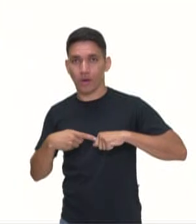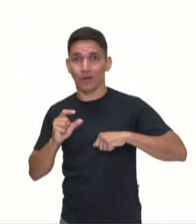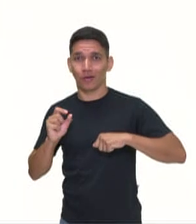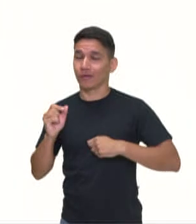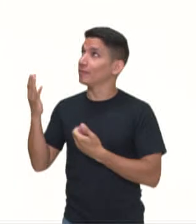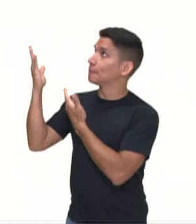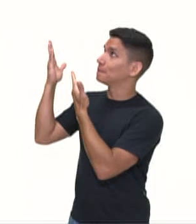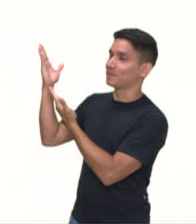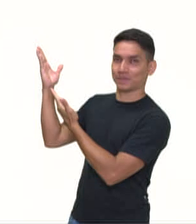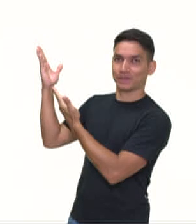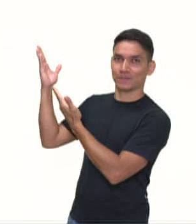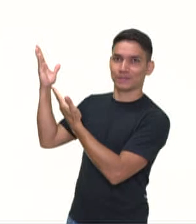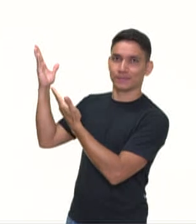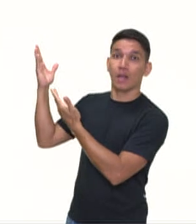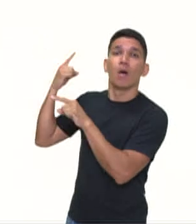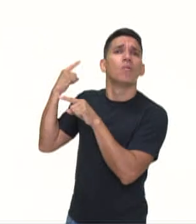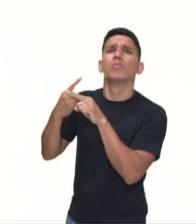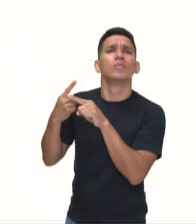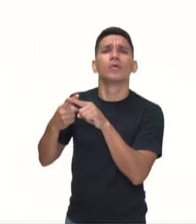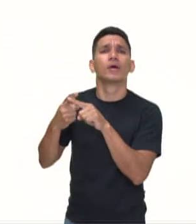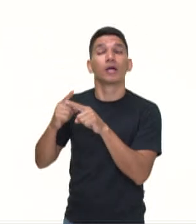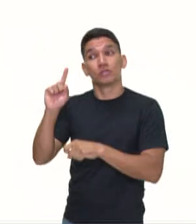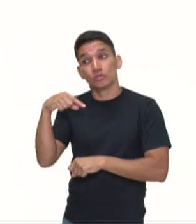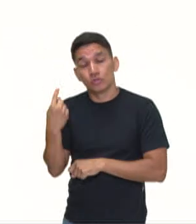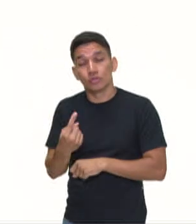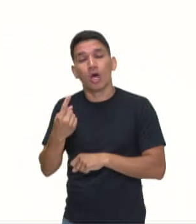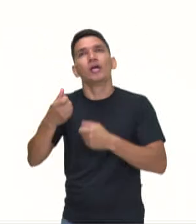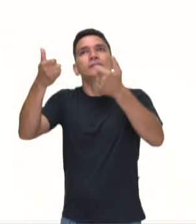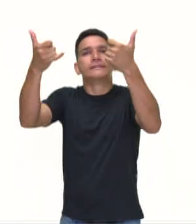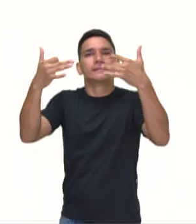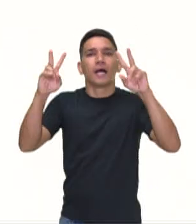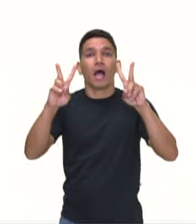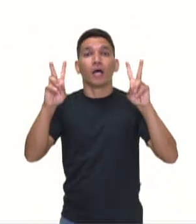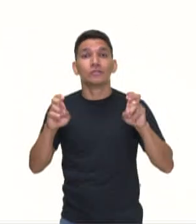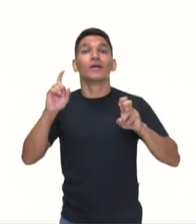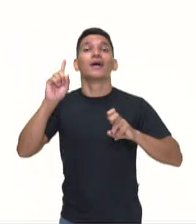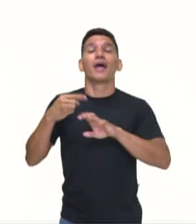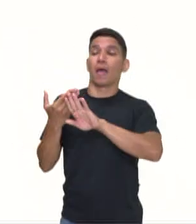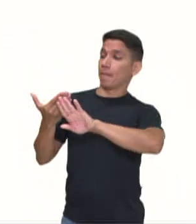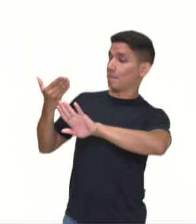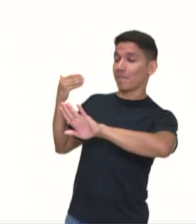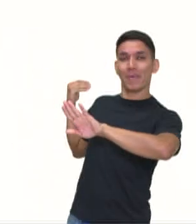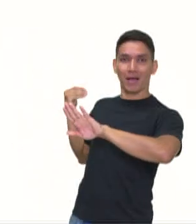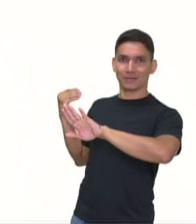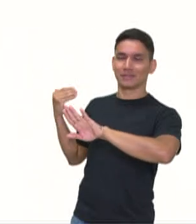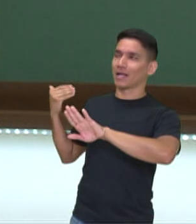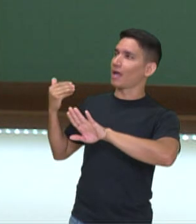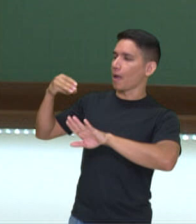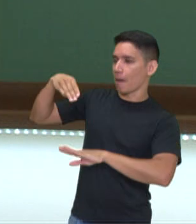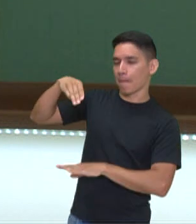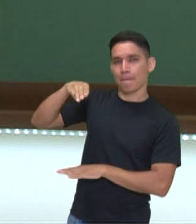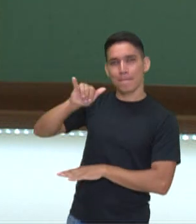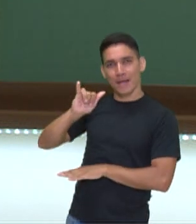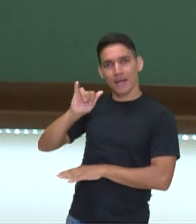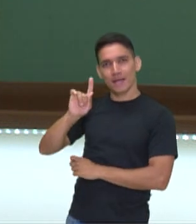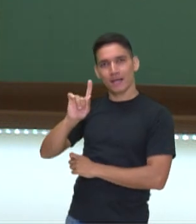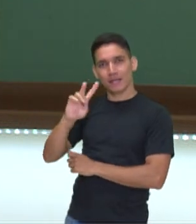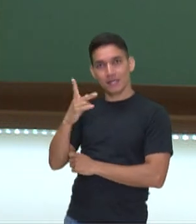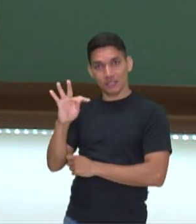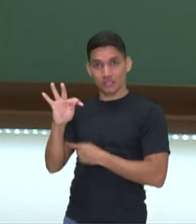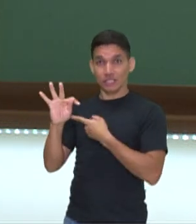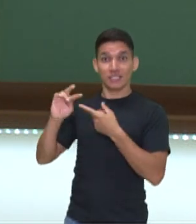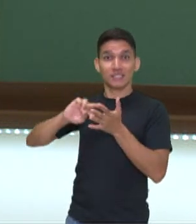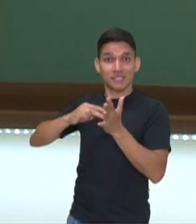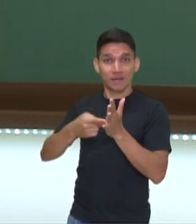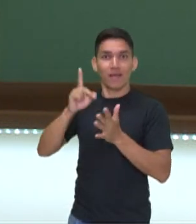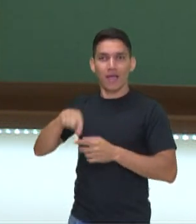might. Por quê? Porque nós estamos falando de uma situação no passado, né? Dá a eles a oportunidade, né? Alguma coisa